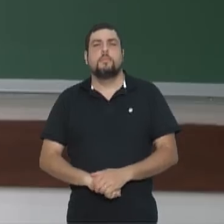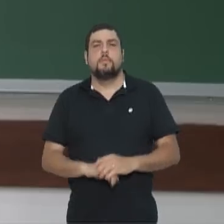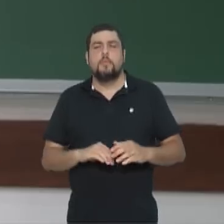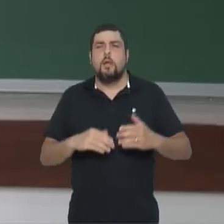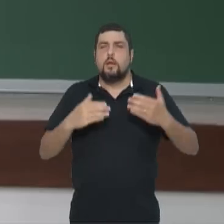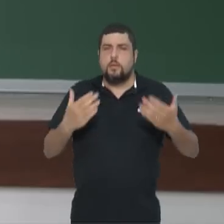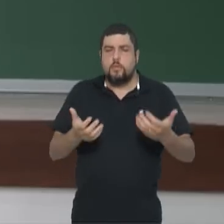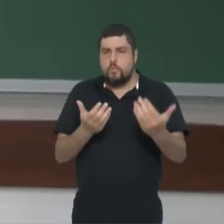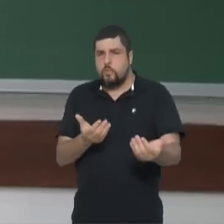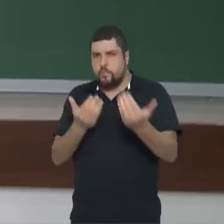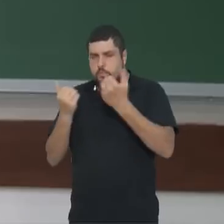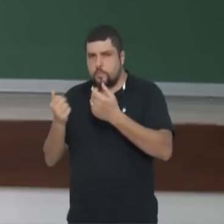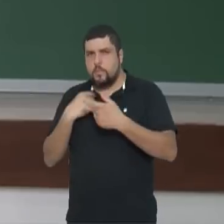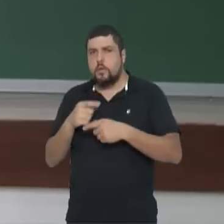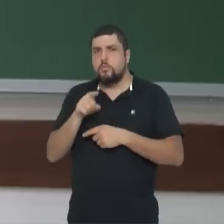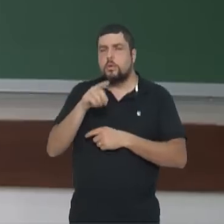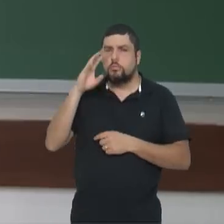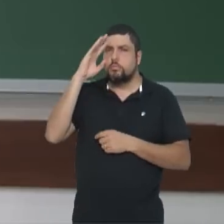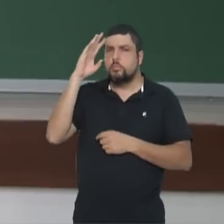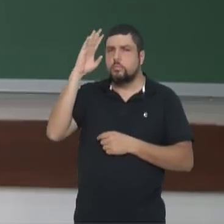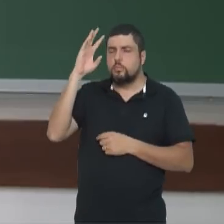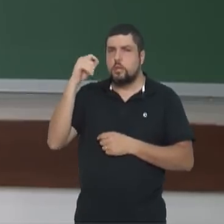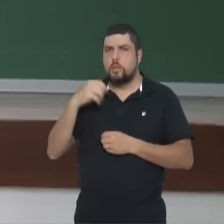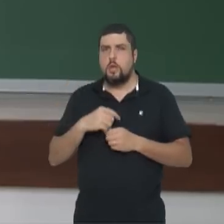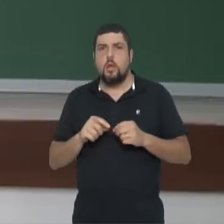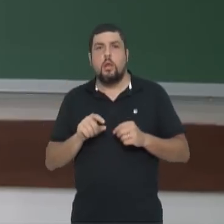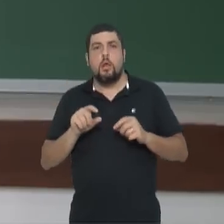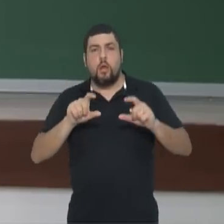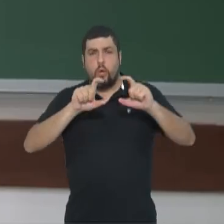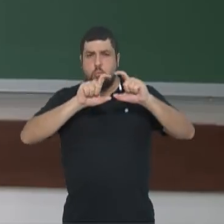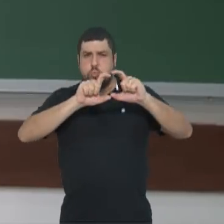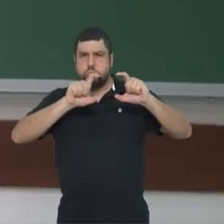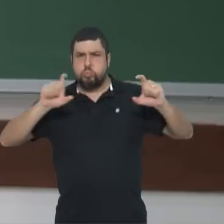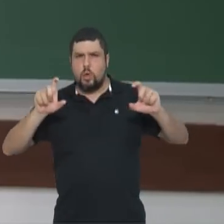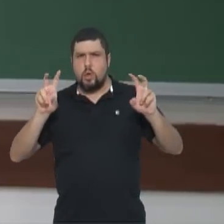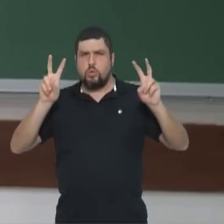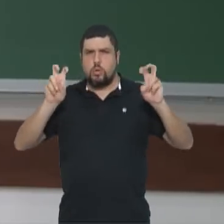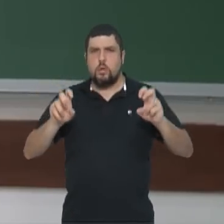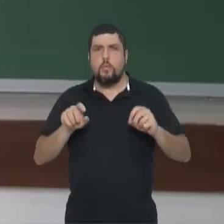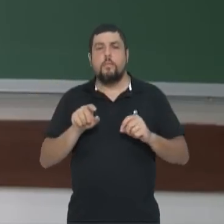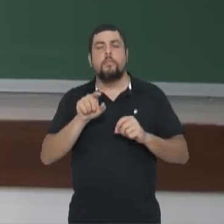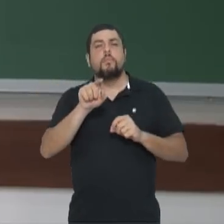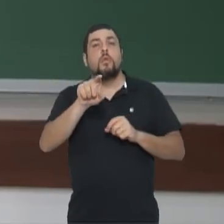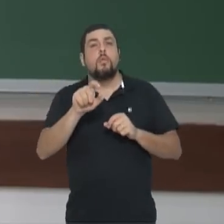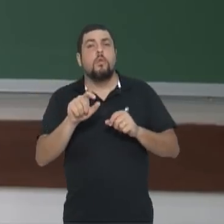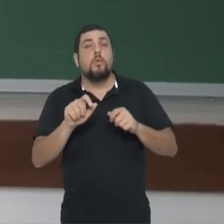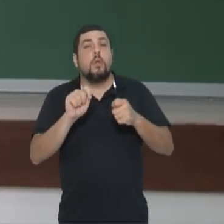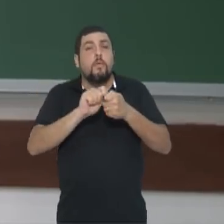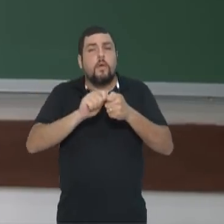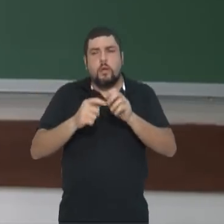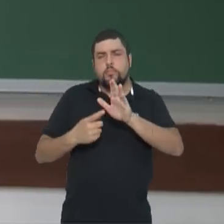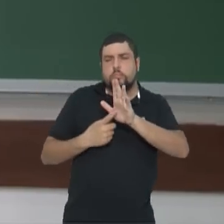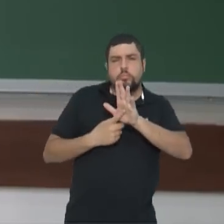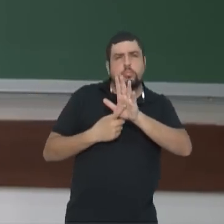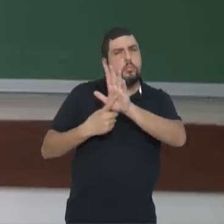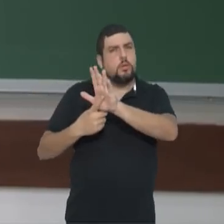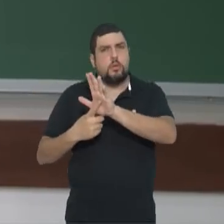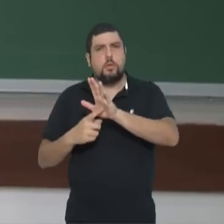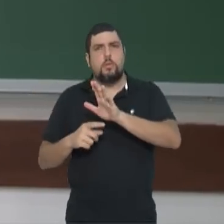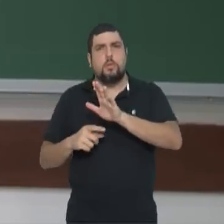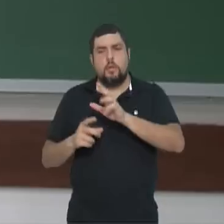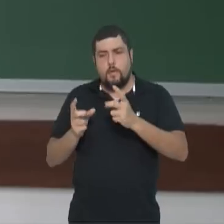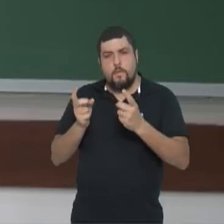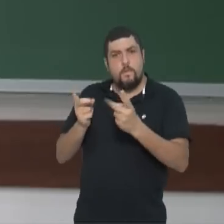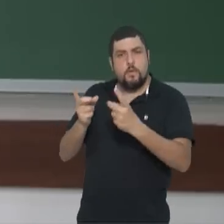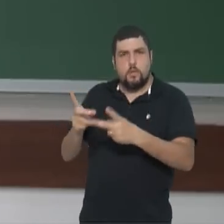Então vamos lá, pessoal. Pensem sempre que a manchete, pensem que vocês estão fazendo para vender, né? Então, será que alguém